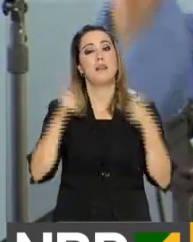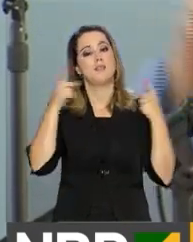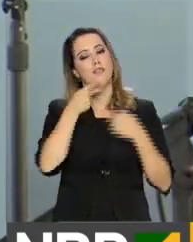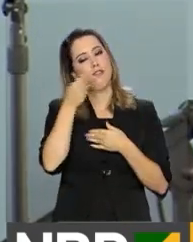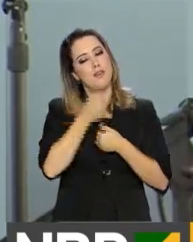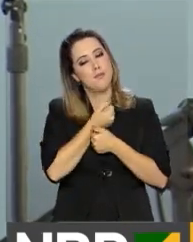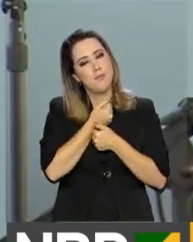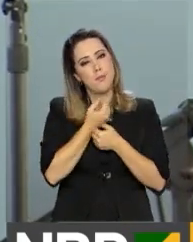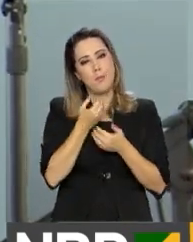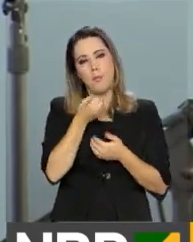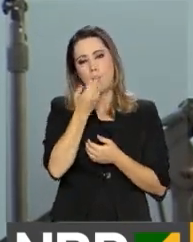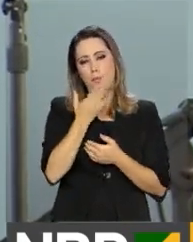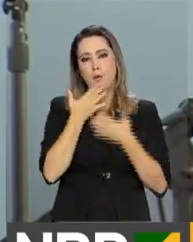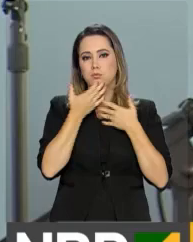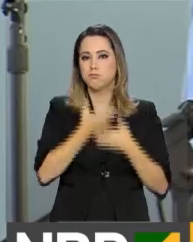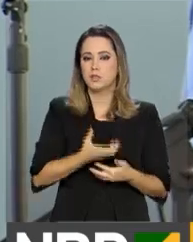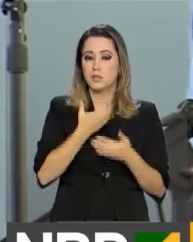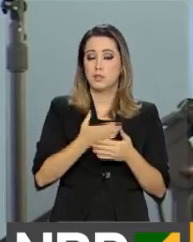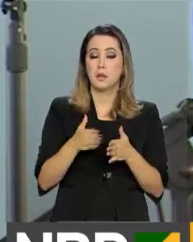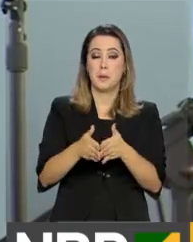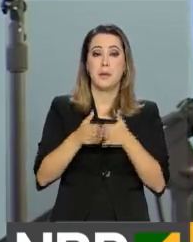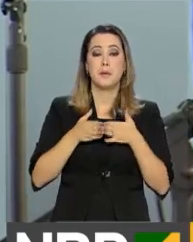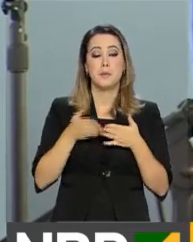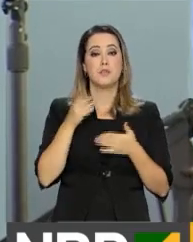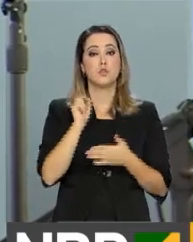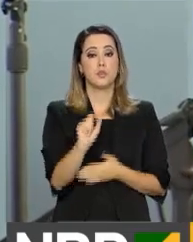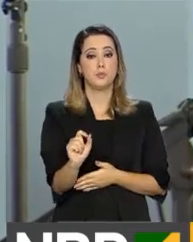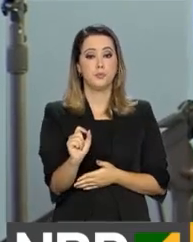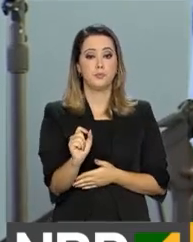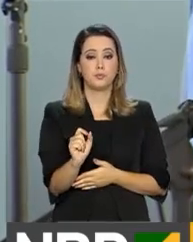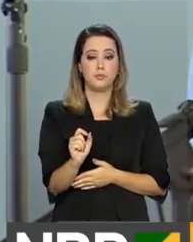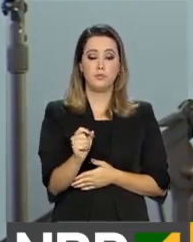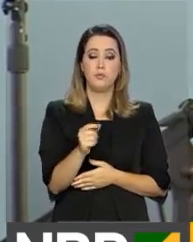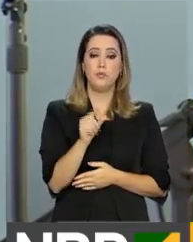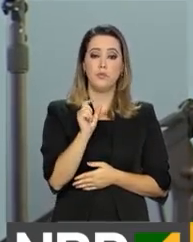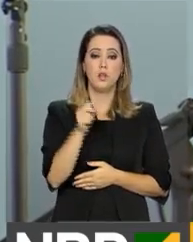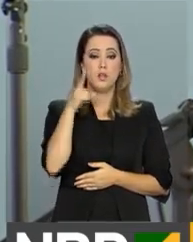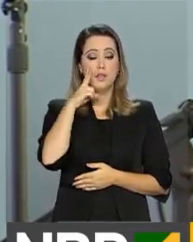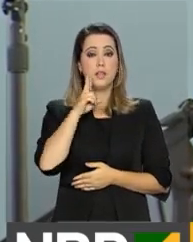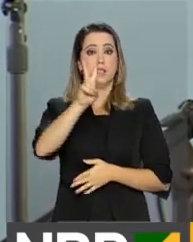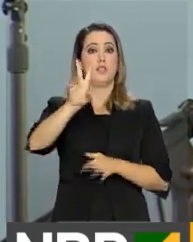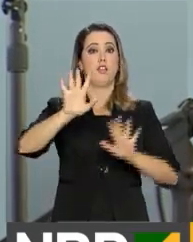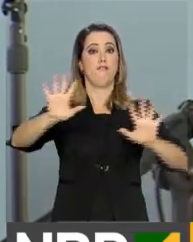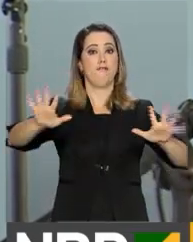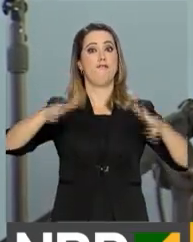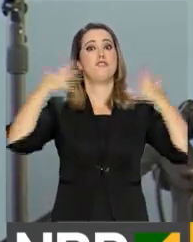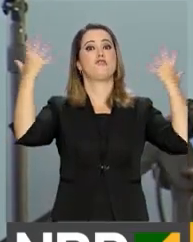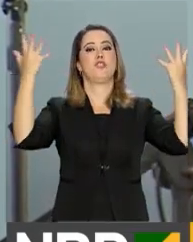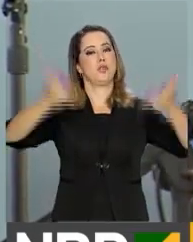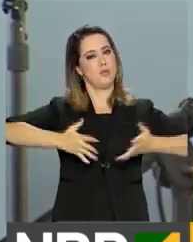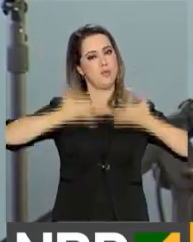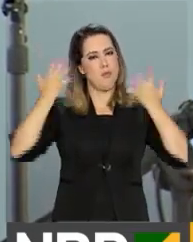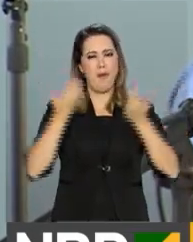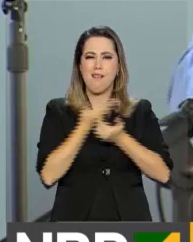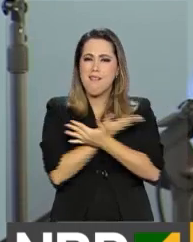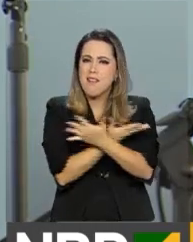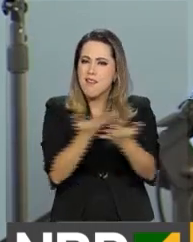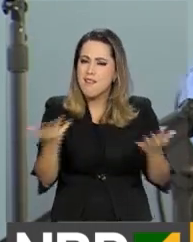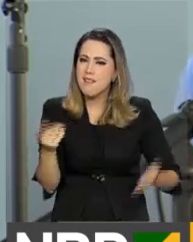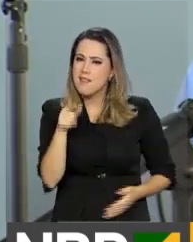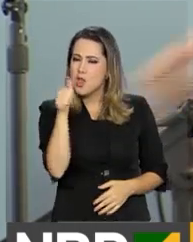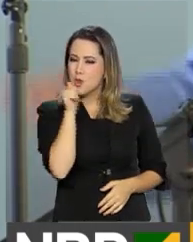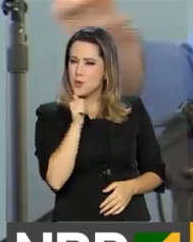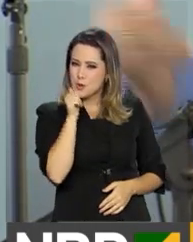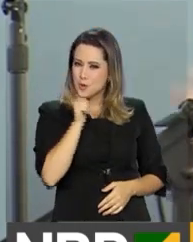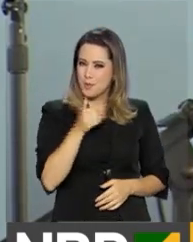Natal, eu quero invocar, neste momento, viu, governador, em que eu vejo uma alegria muito grande nas